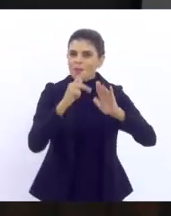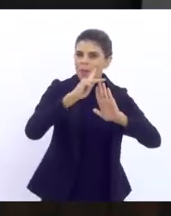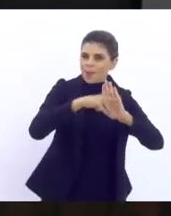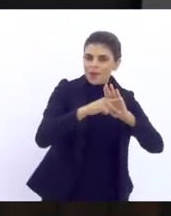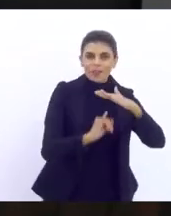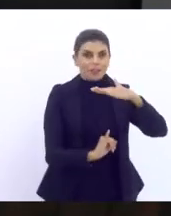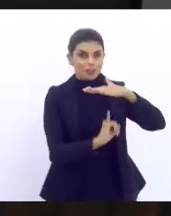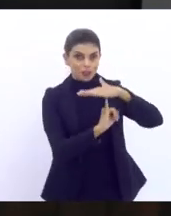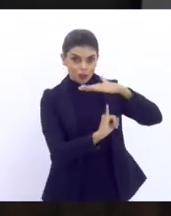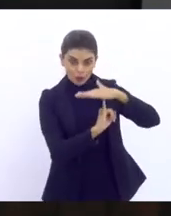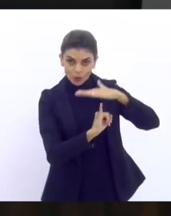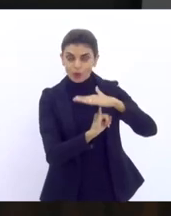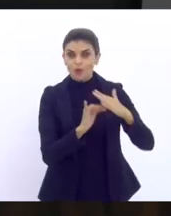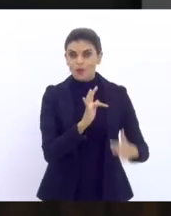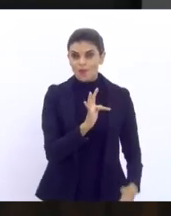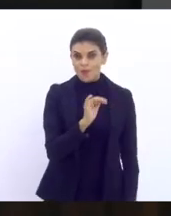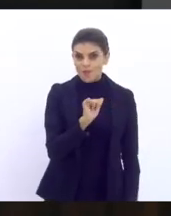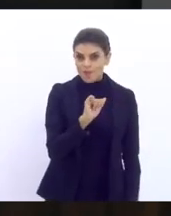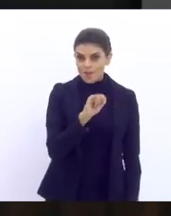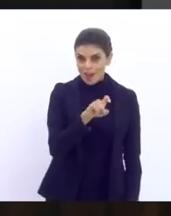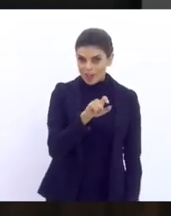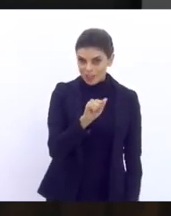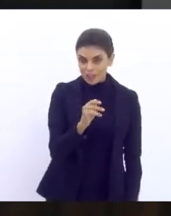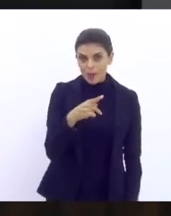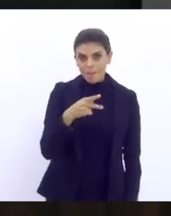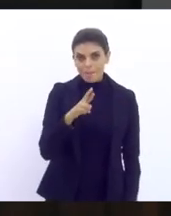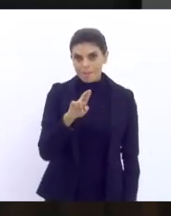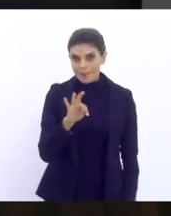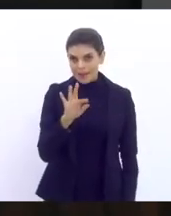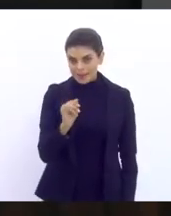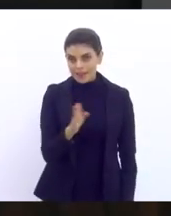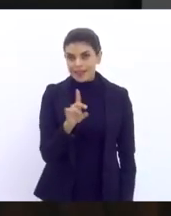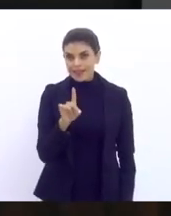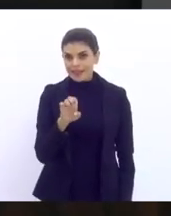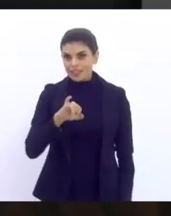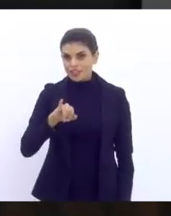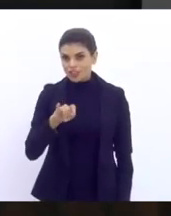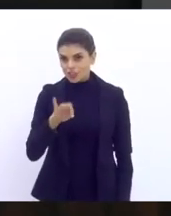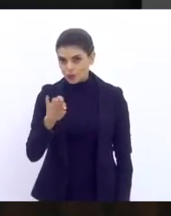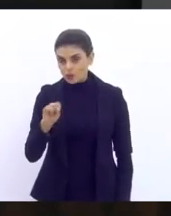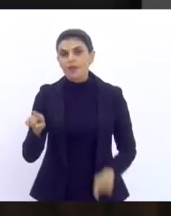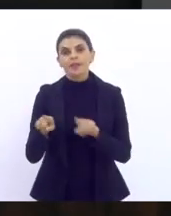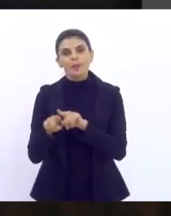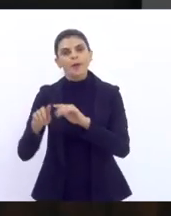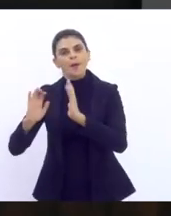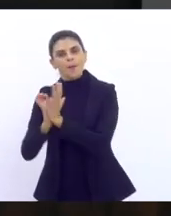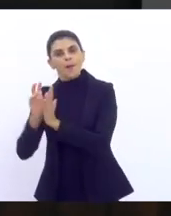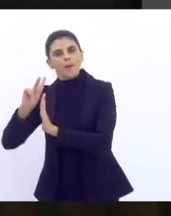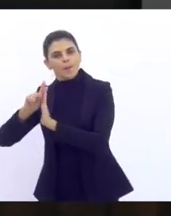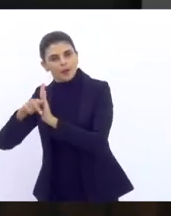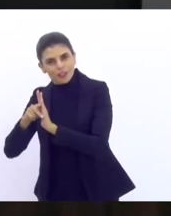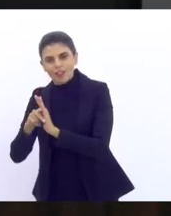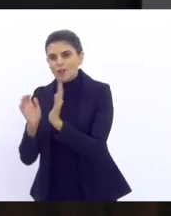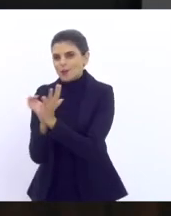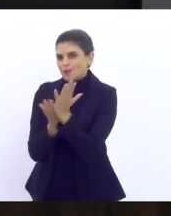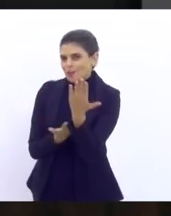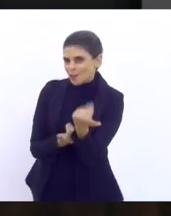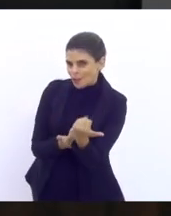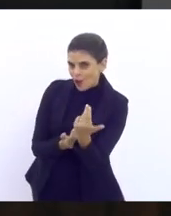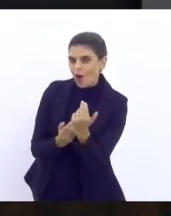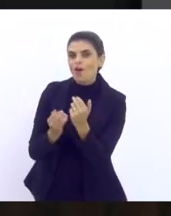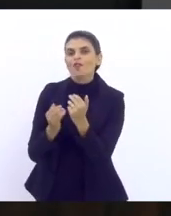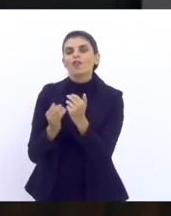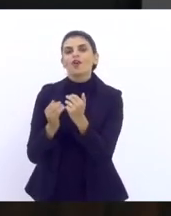projetos da Força Tim Universal, da Evangelização, do Anjo da Madrugada e do